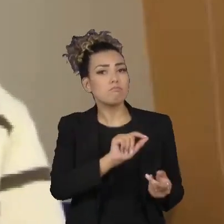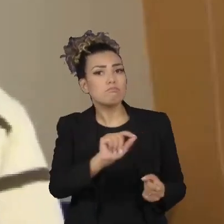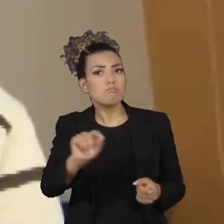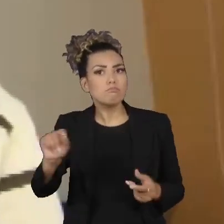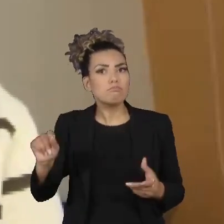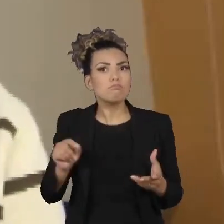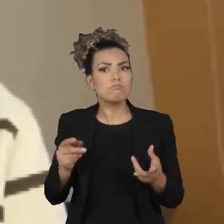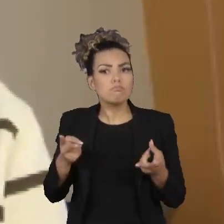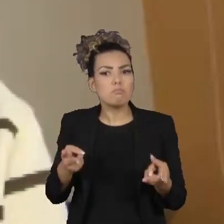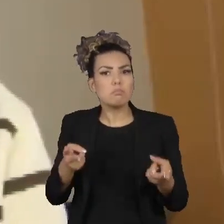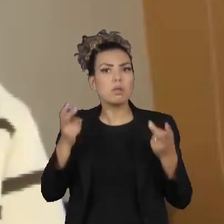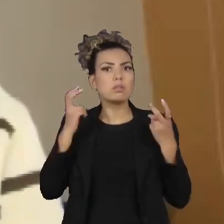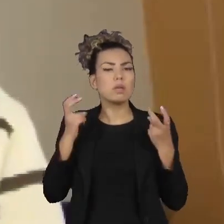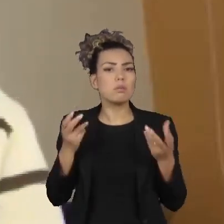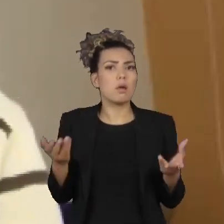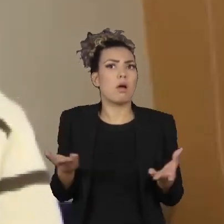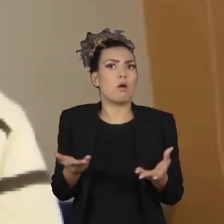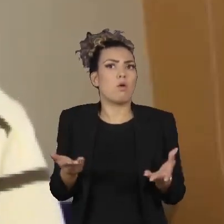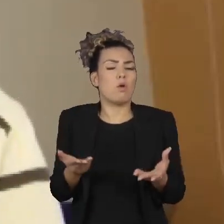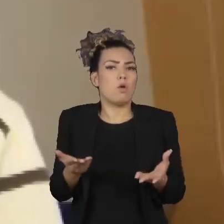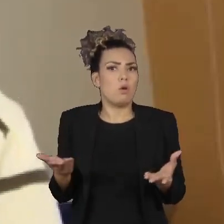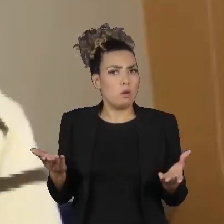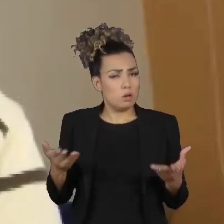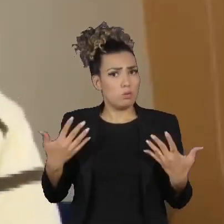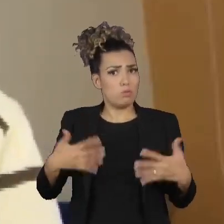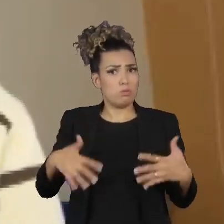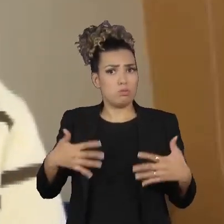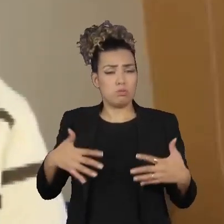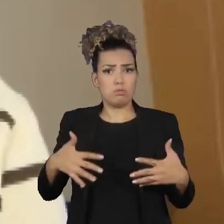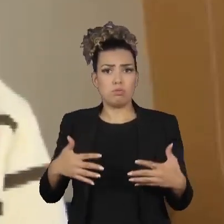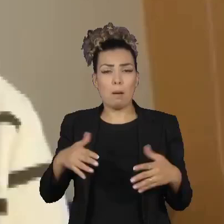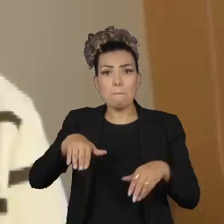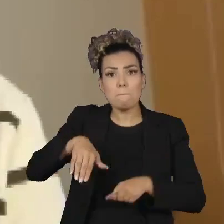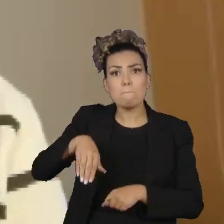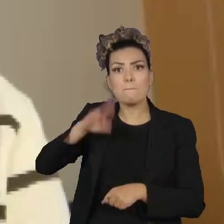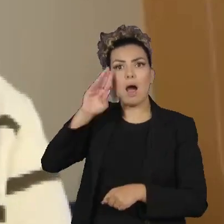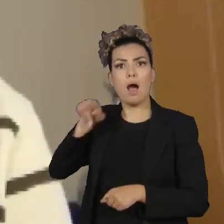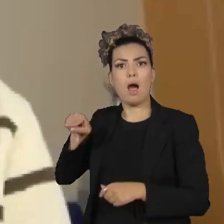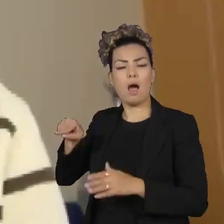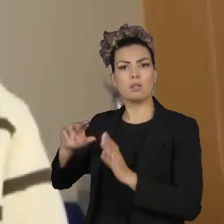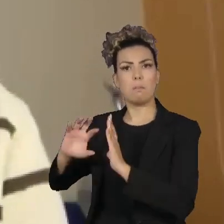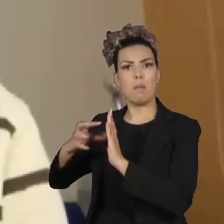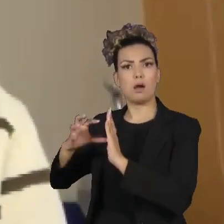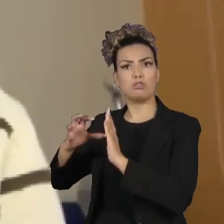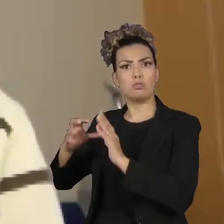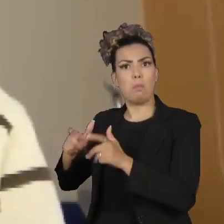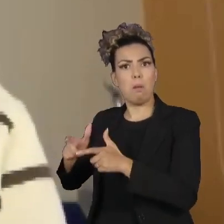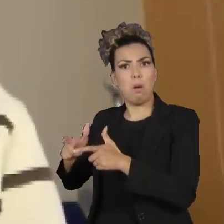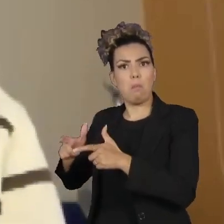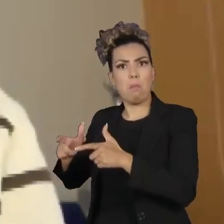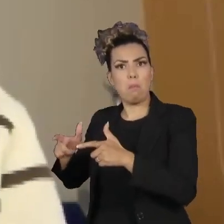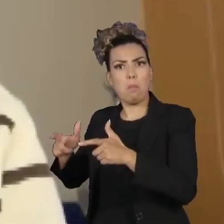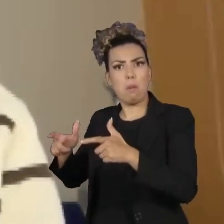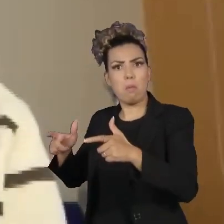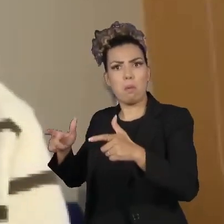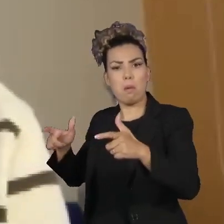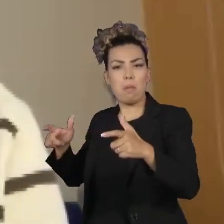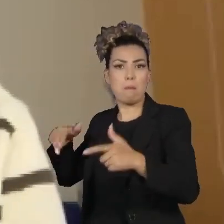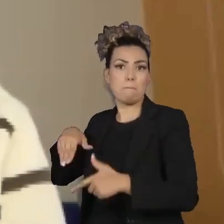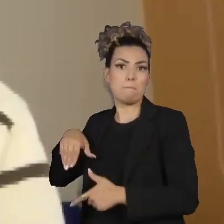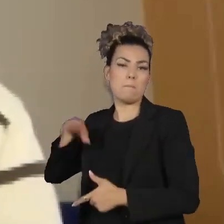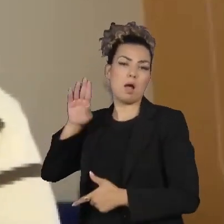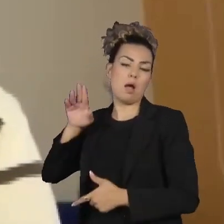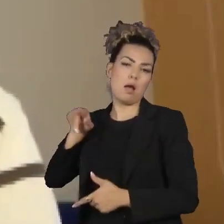base de uma capilaridade muito grande dos partidos que cresceram para que os